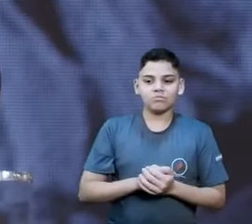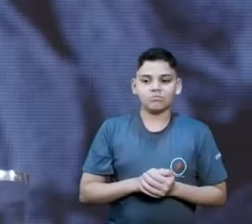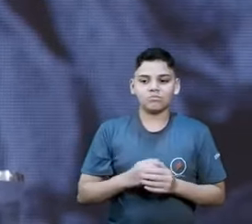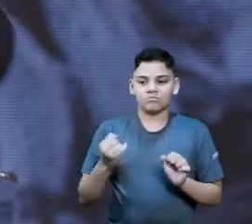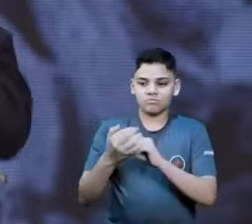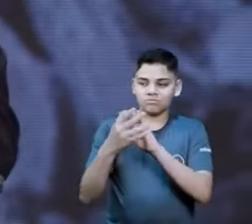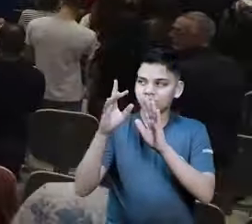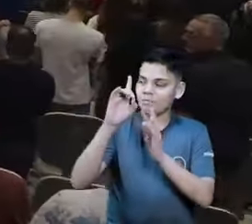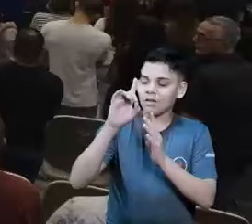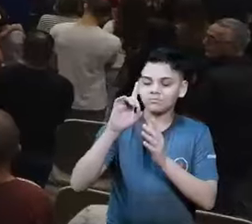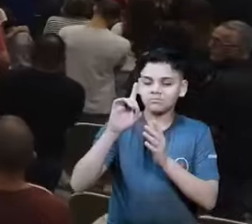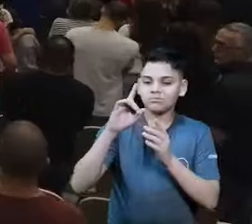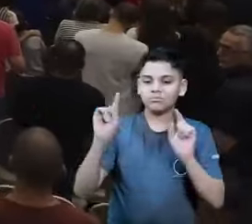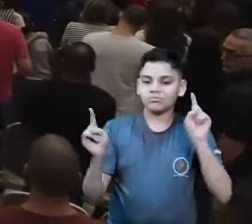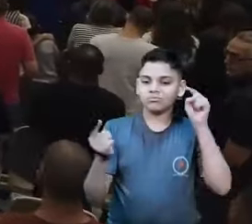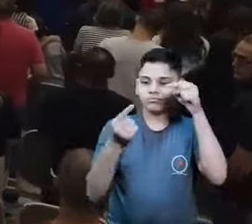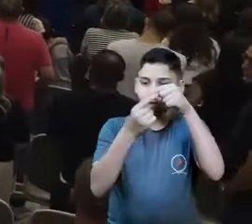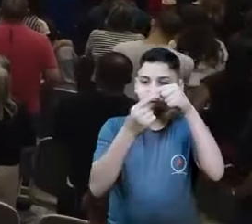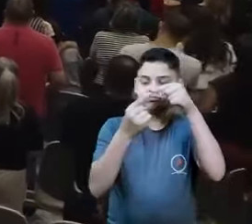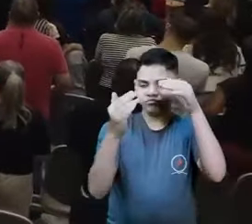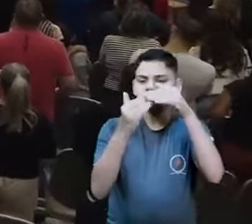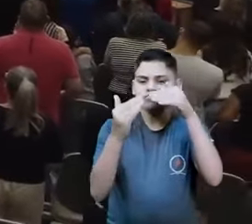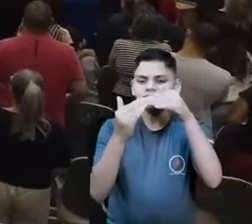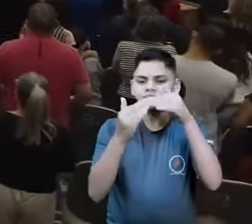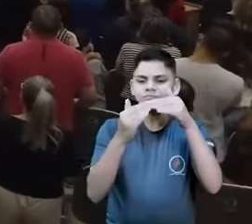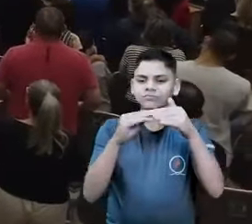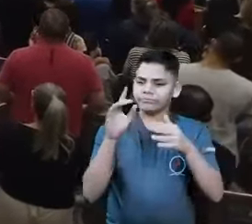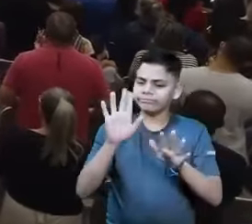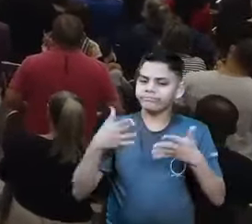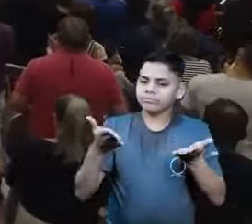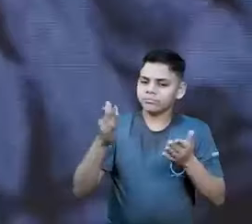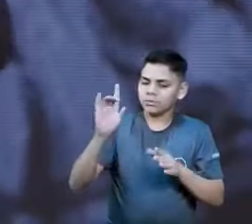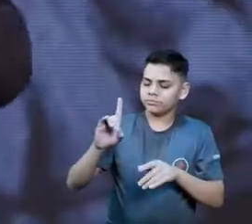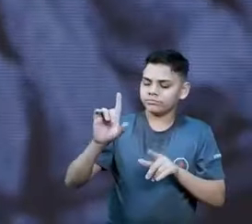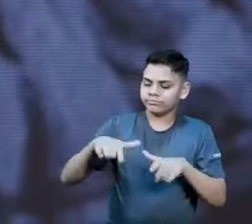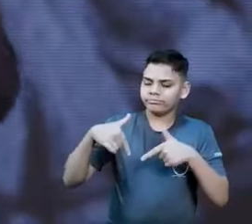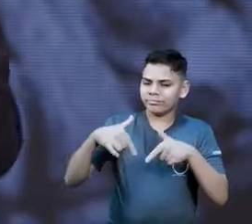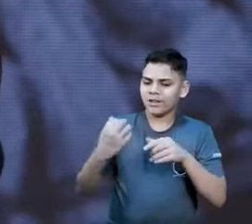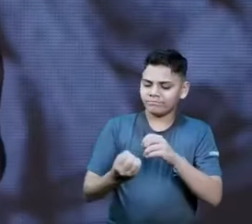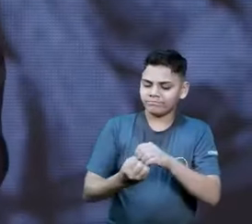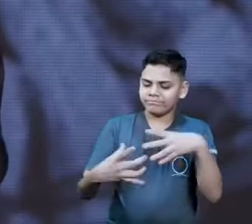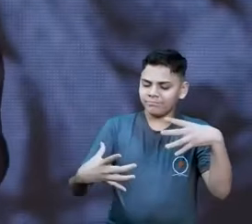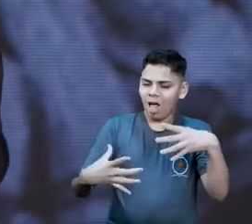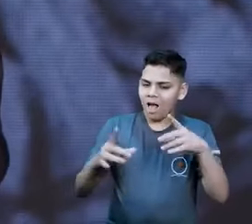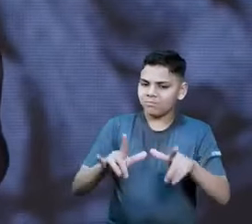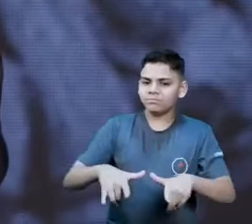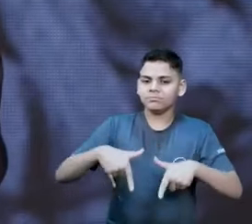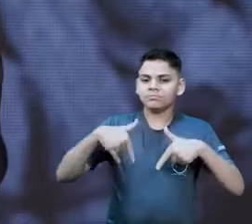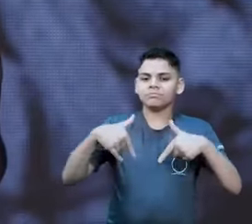concordo vou fazer vou operar esse milagre vou trazer a resposta para essa campanha